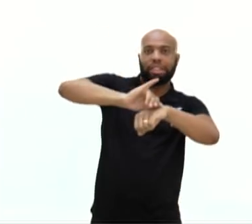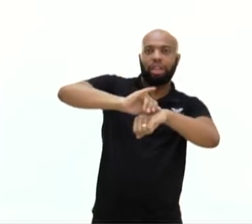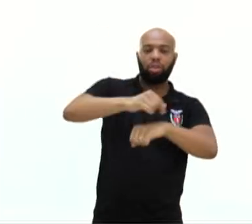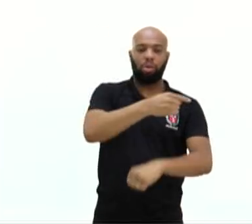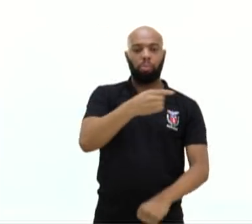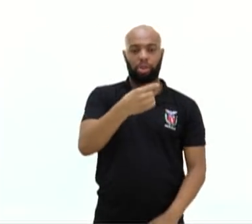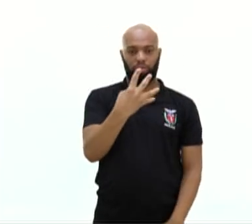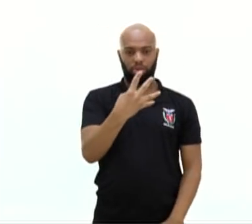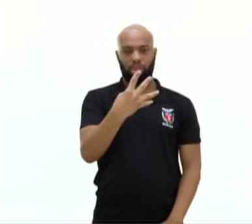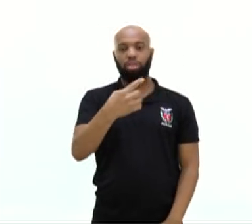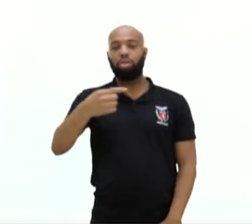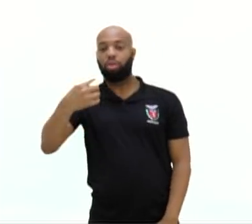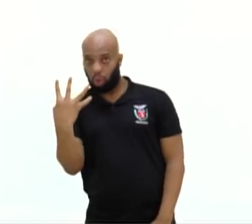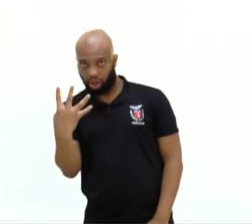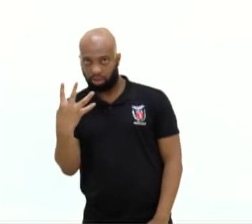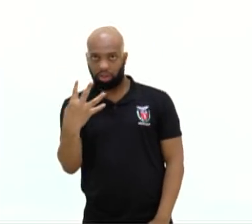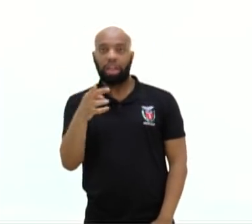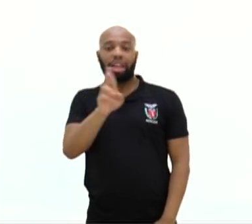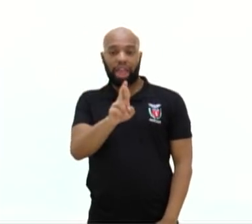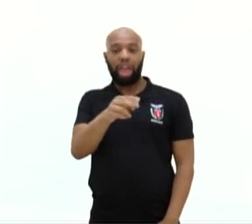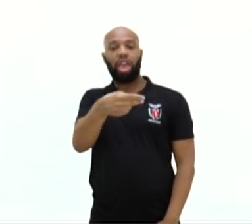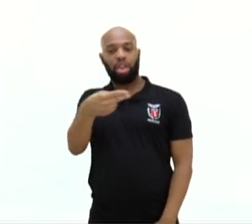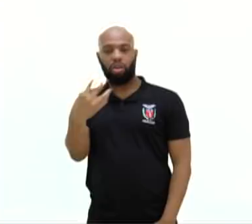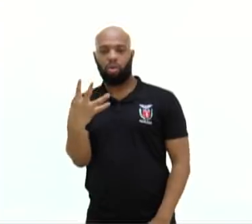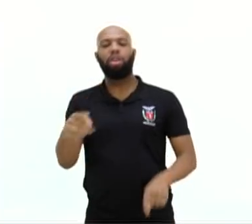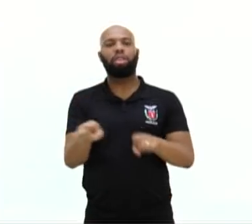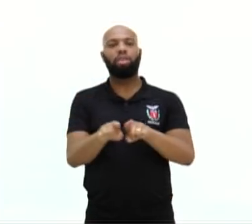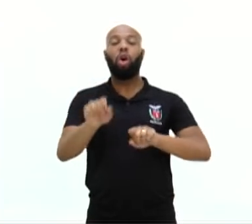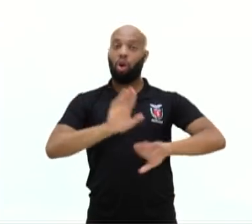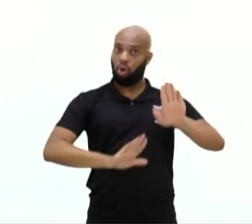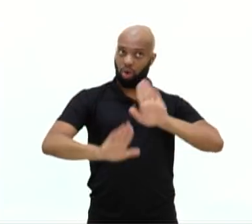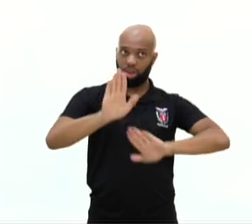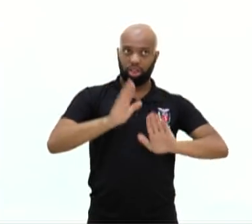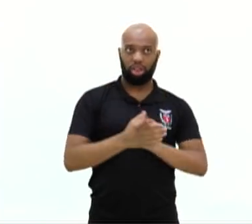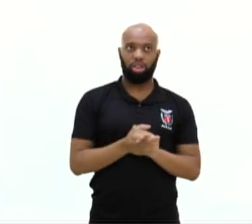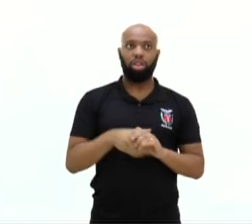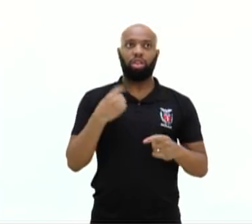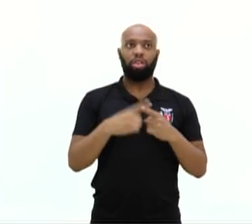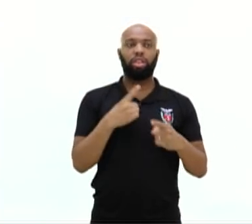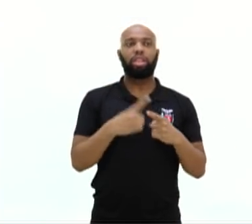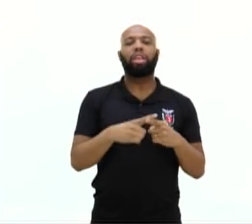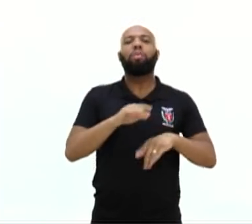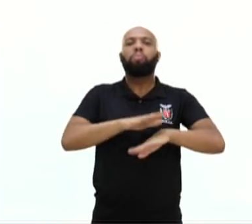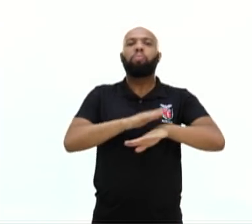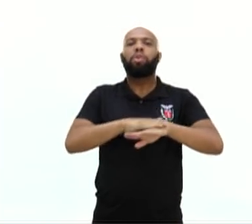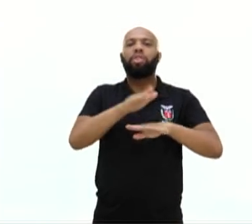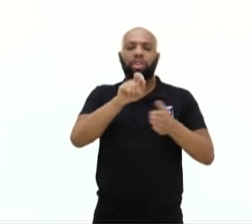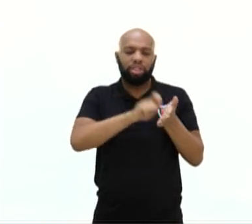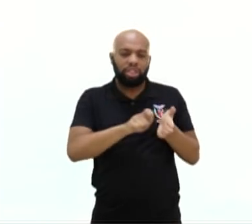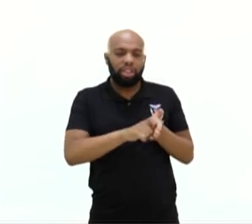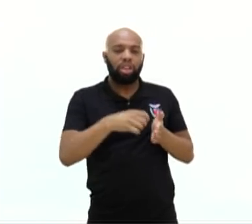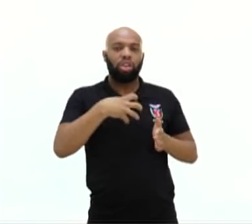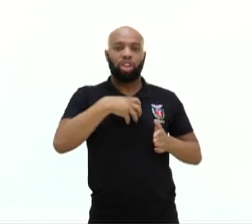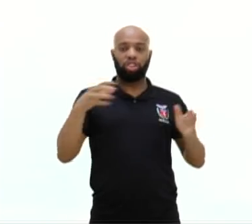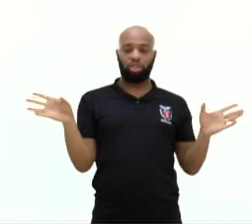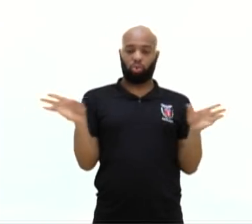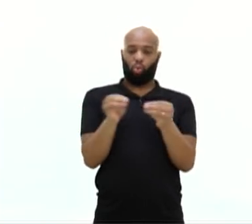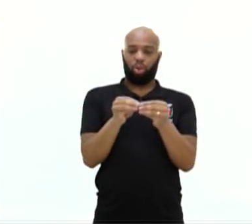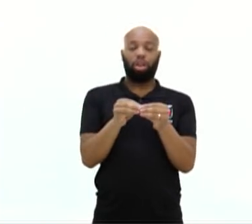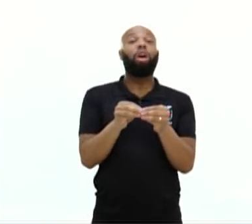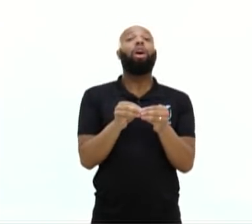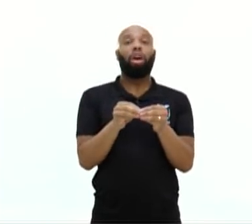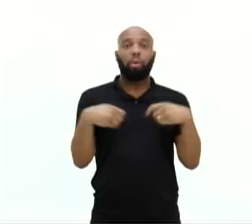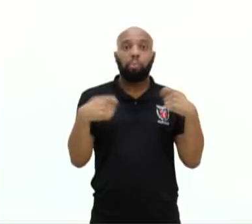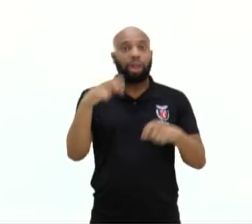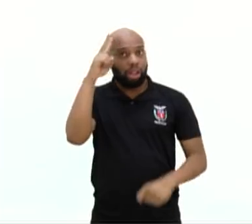4 e 4, e raio igual a 4. Cuidado! Quando você for escrever a equação reduzida,